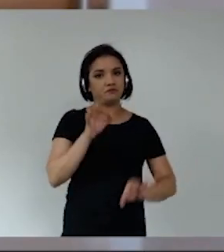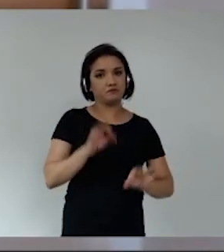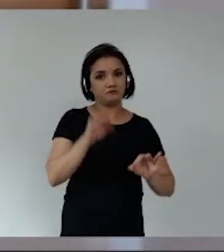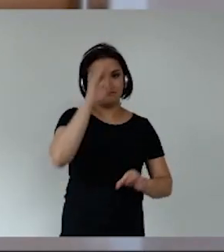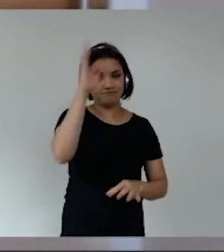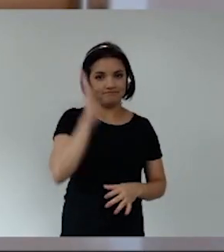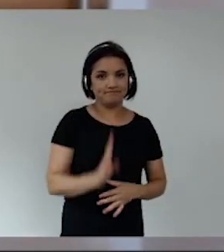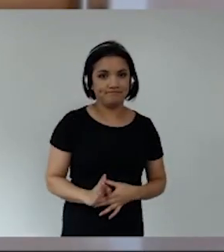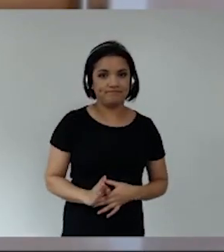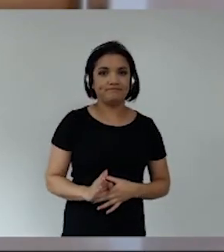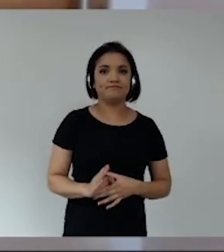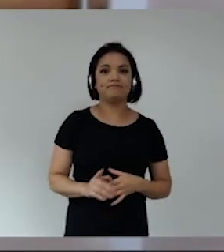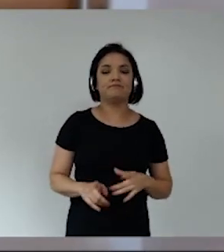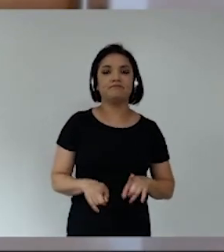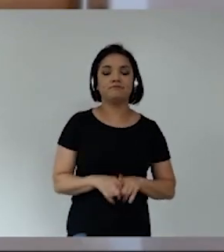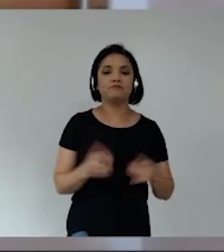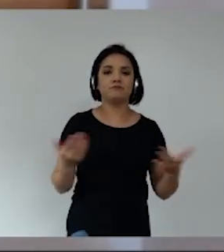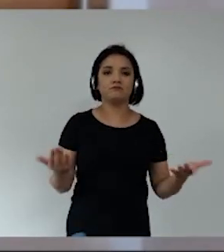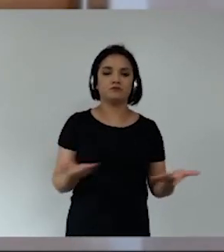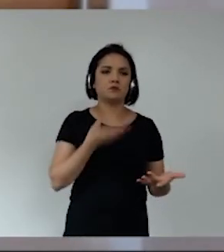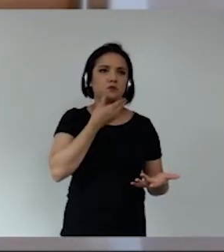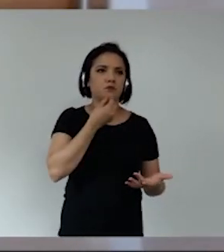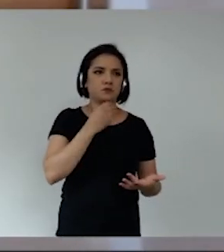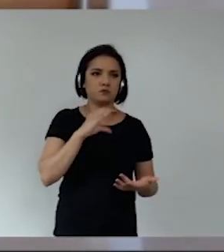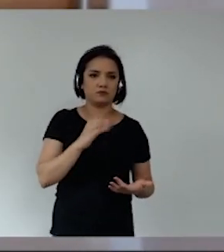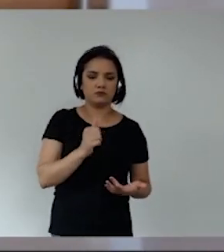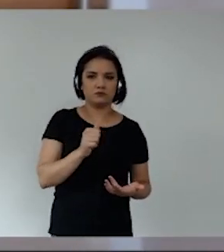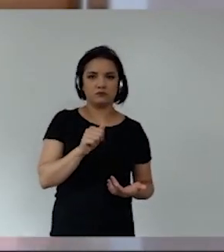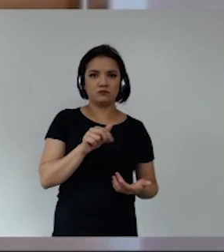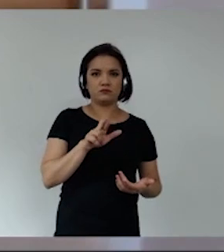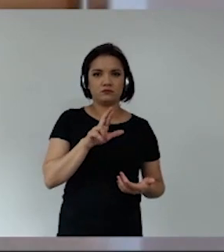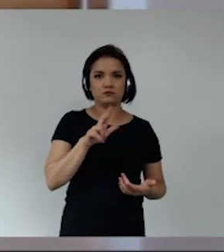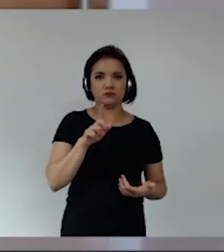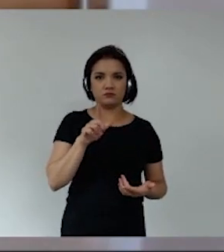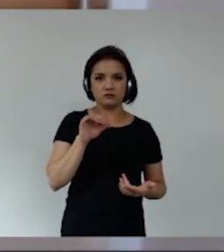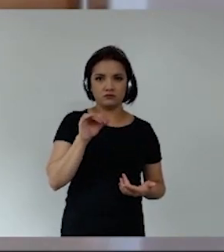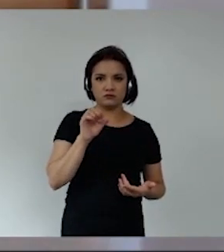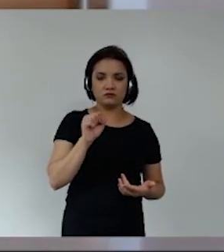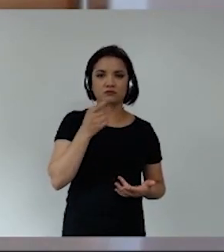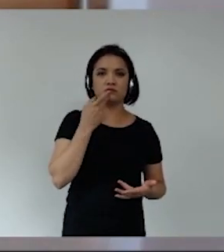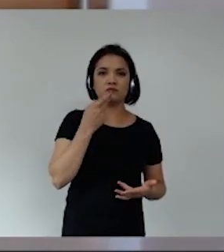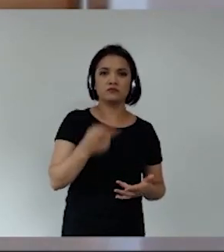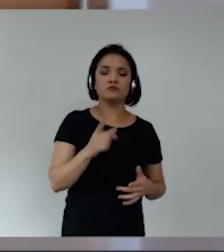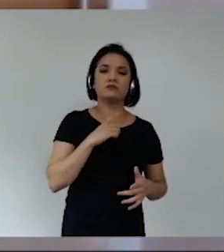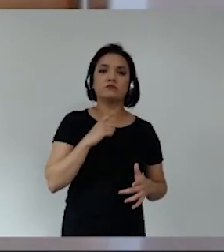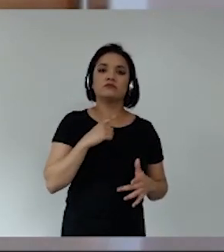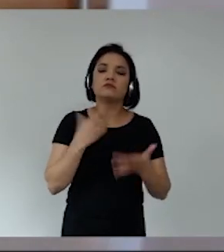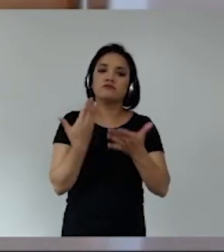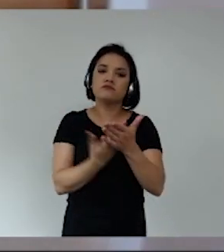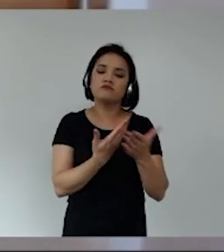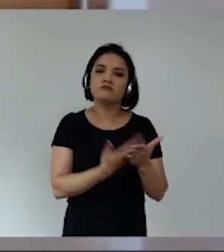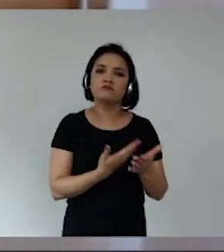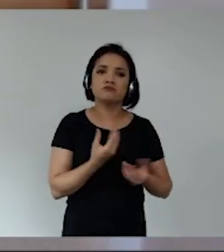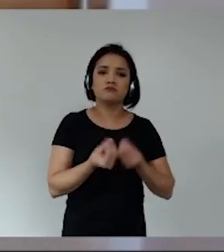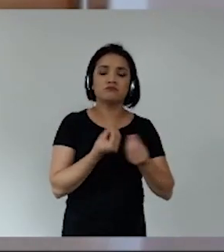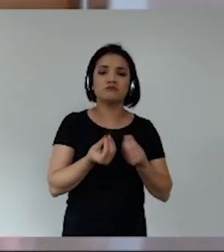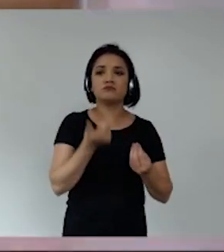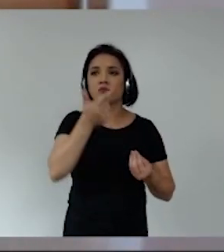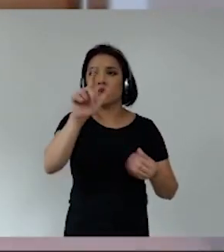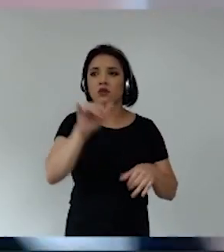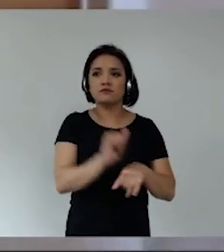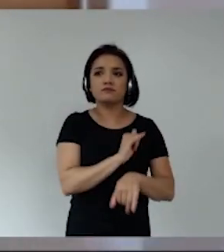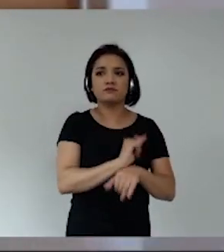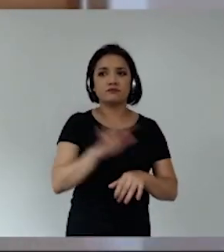que tanto hoje, como o doutor Carlos e a doutora Valéria vai falar, tanto se estuda essas outras formas de resolução de conflito,